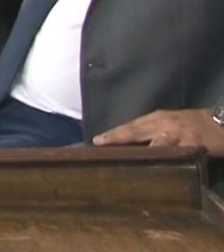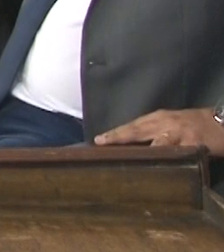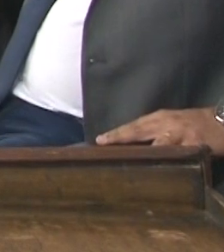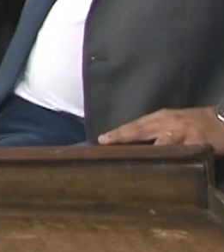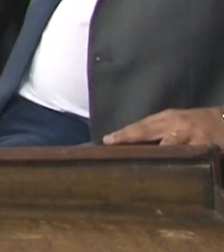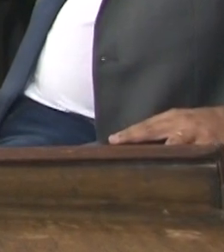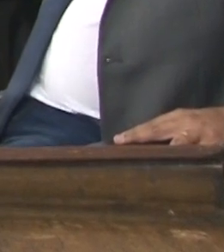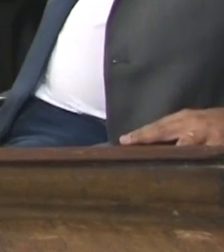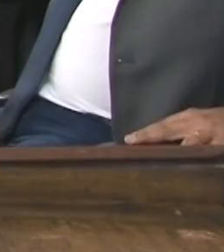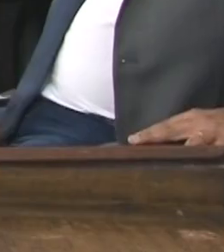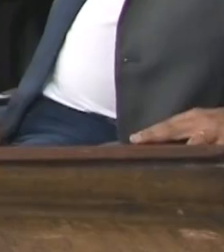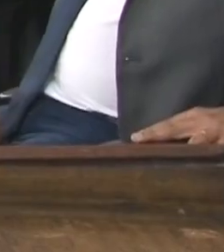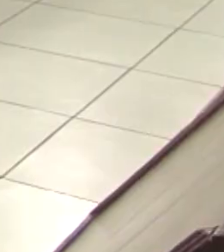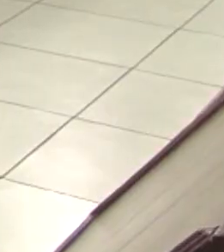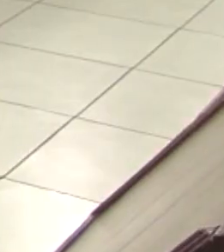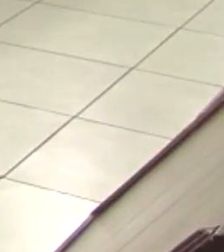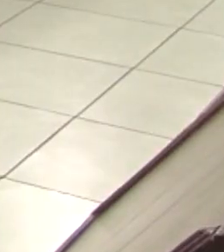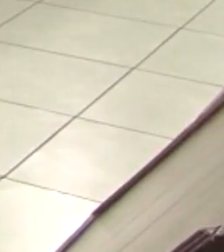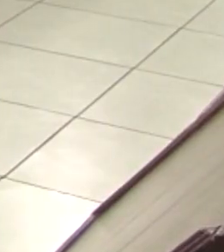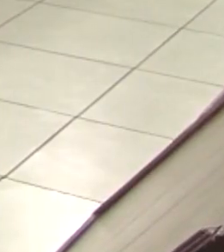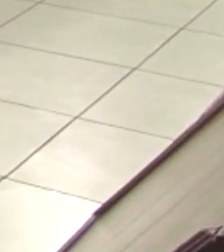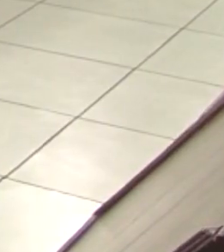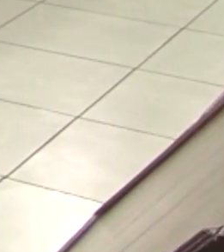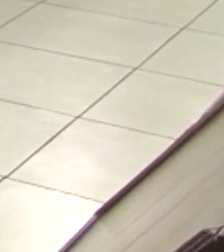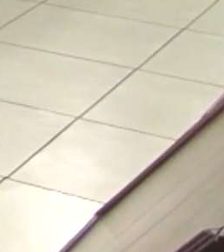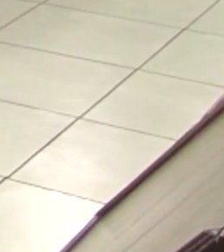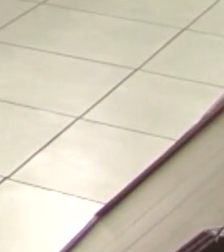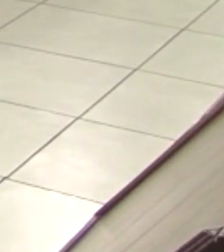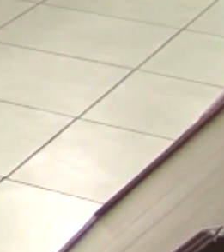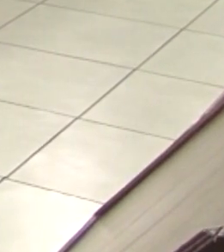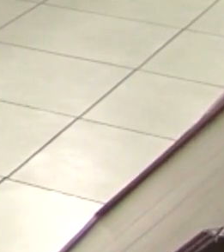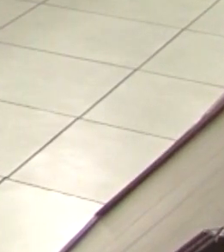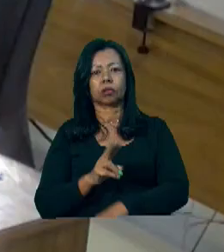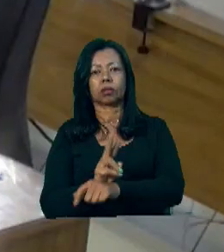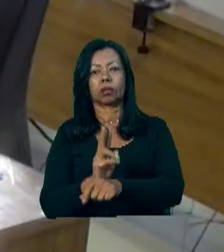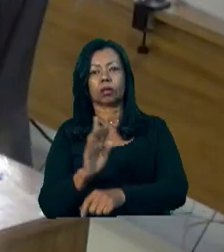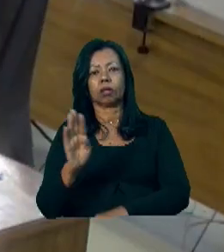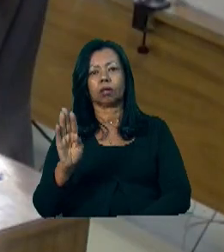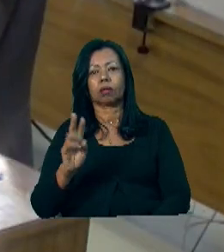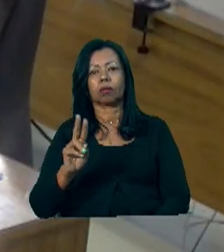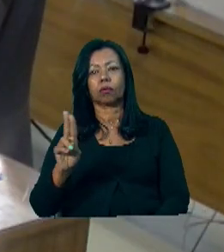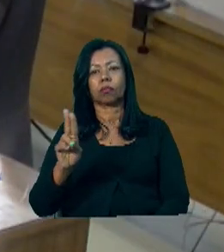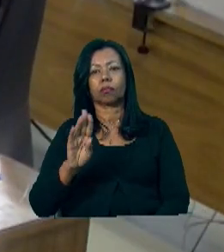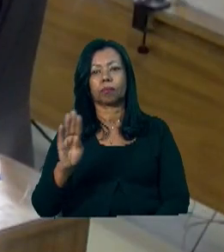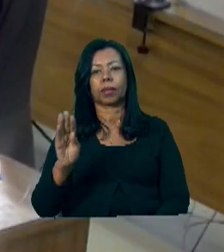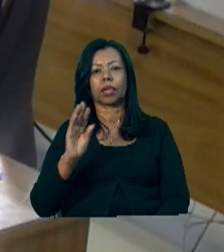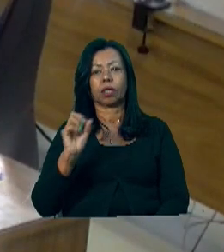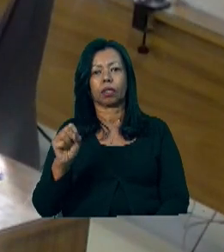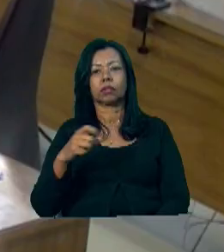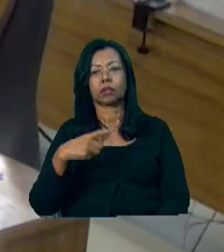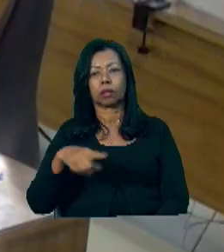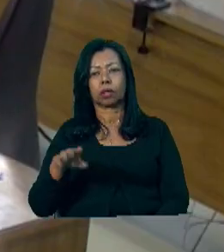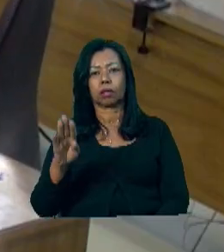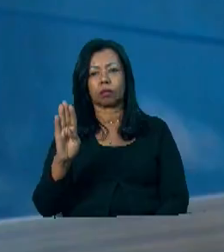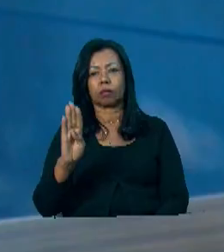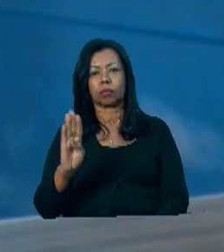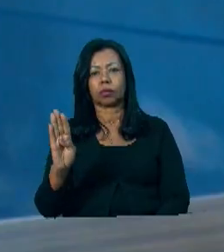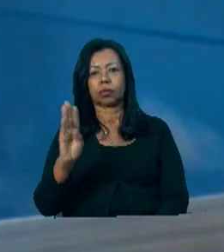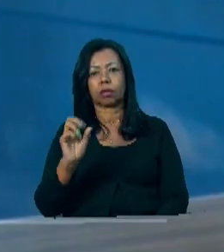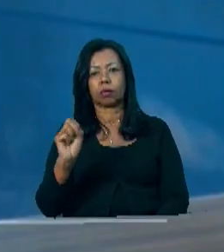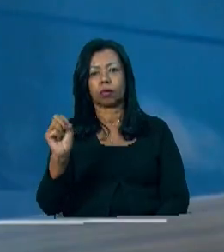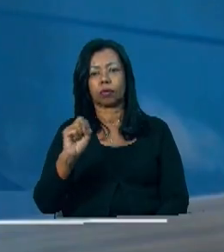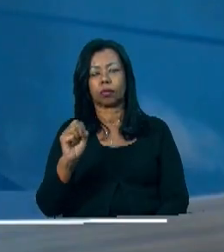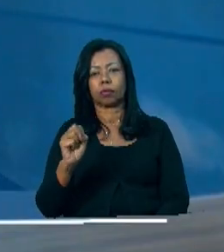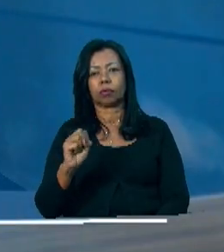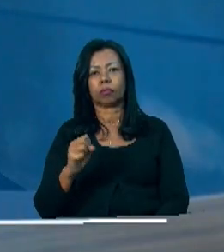na vigésima primeira sessão ordinária na câmara de Cubatão o vereador Fábio Alves Moreira o roxinho apresentou uma Moção de repúdio